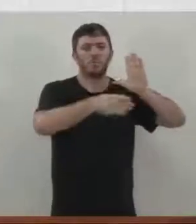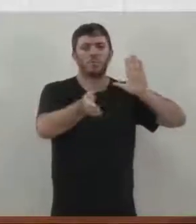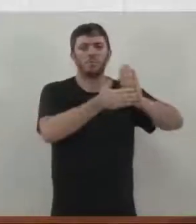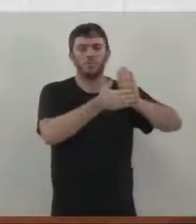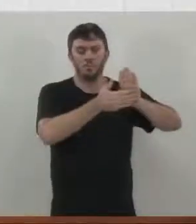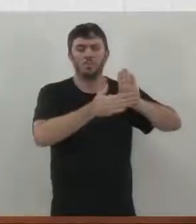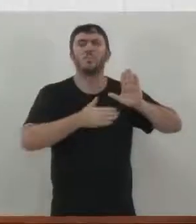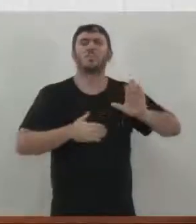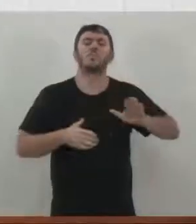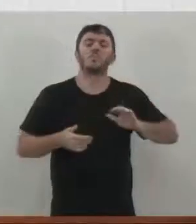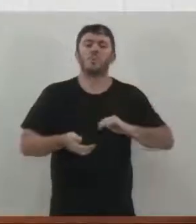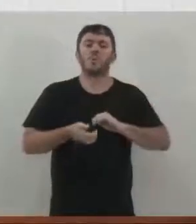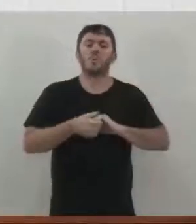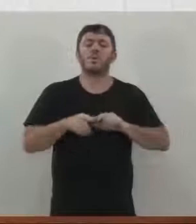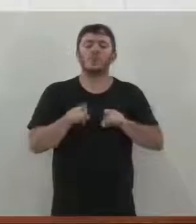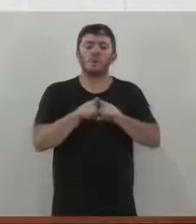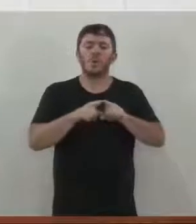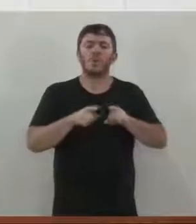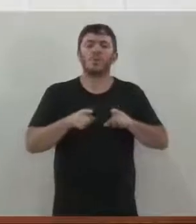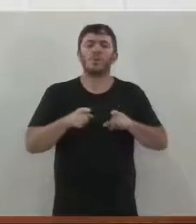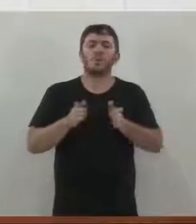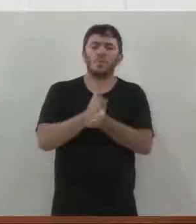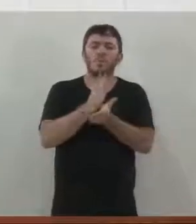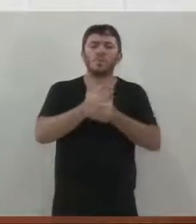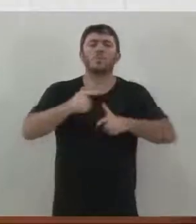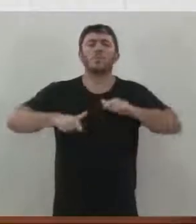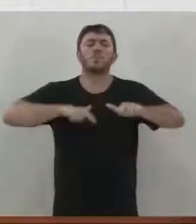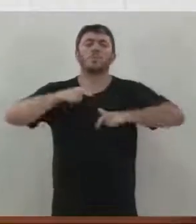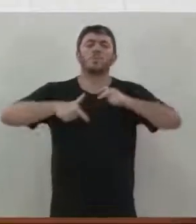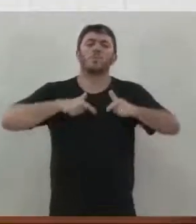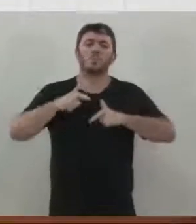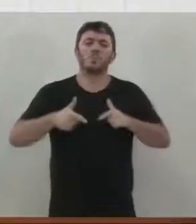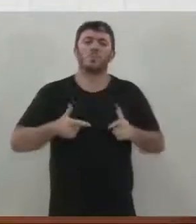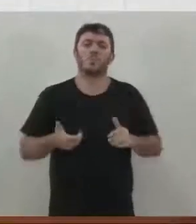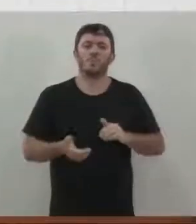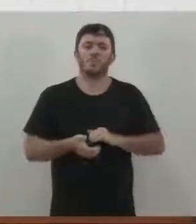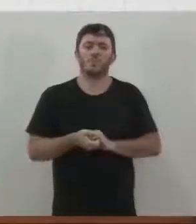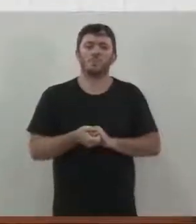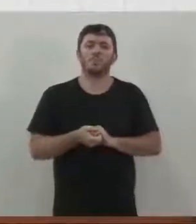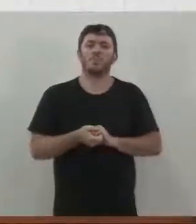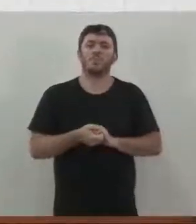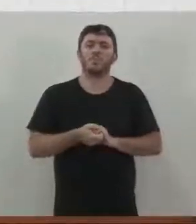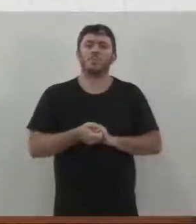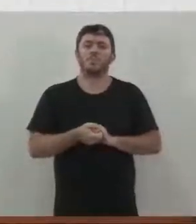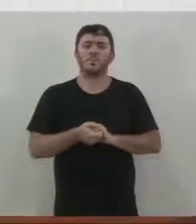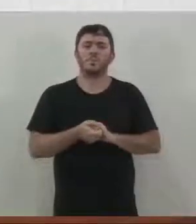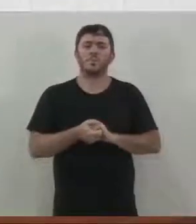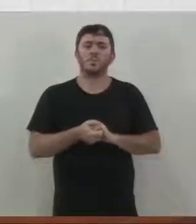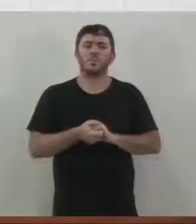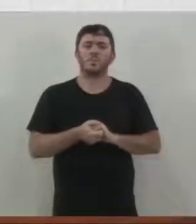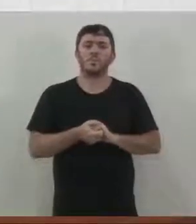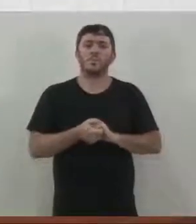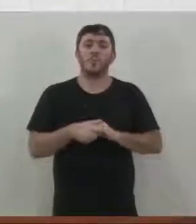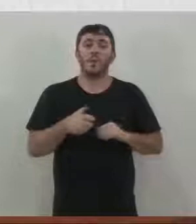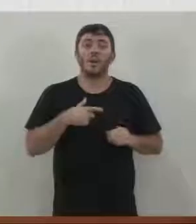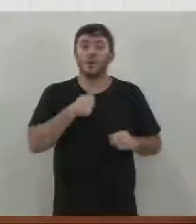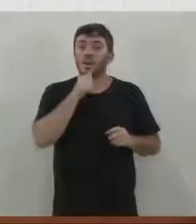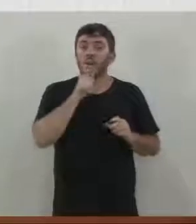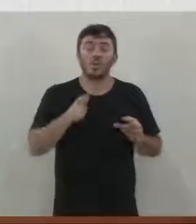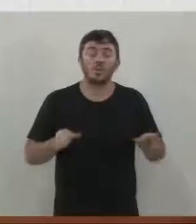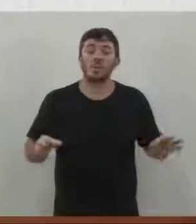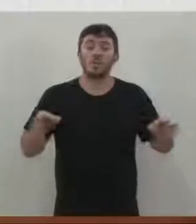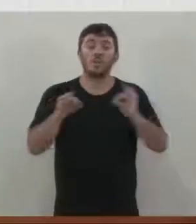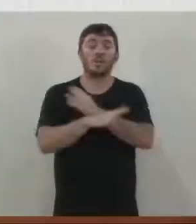já alguns trabalhos, e eu gostaria de estar colocando aqui, eu não terminei todos,